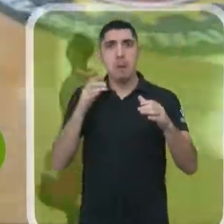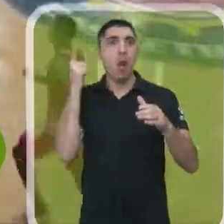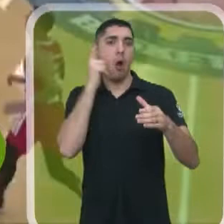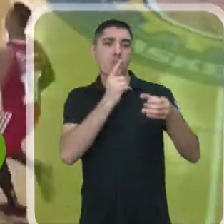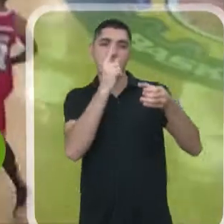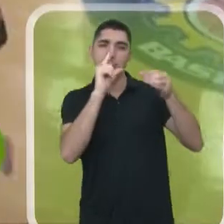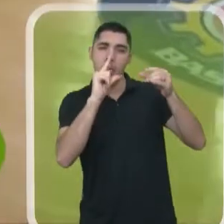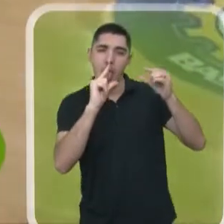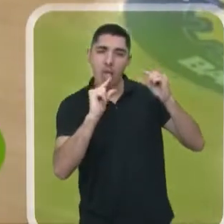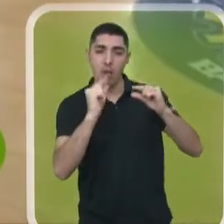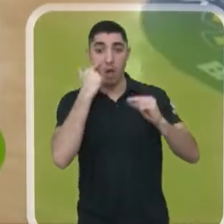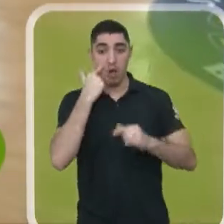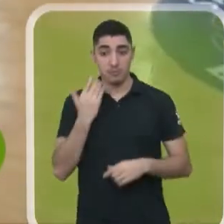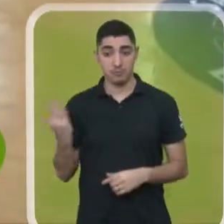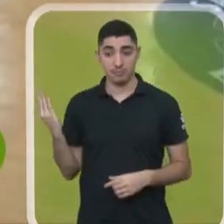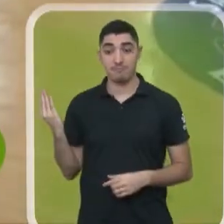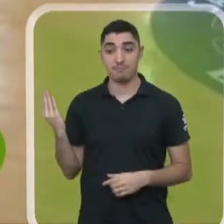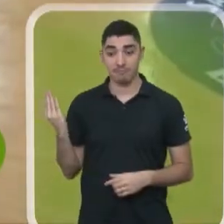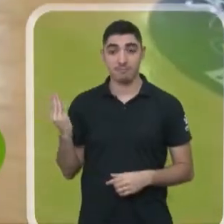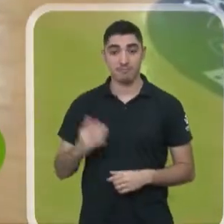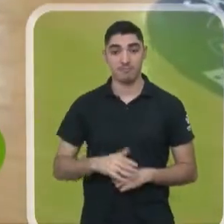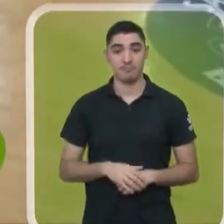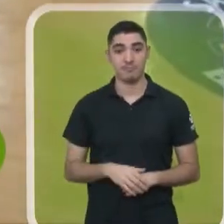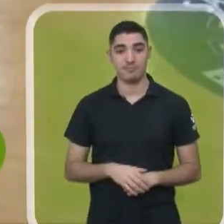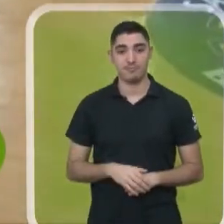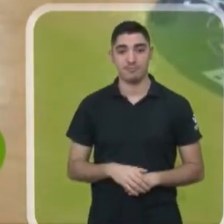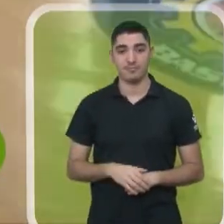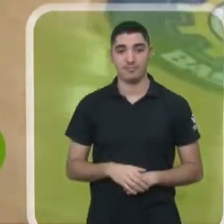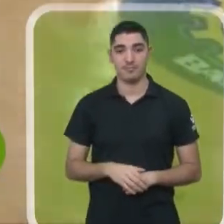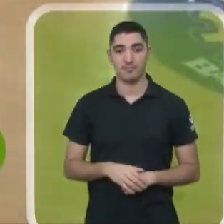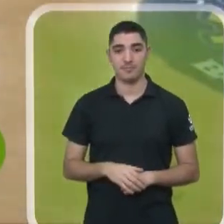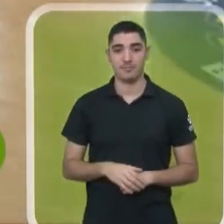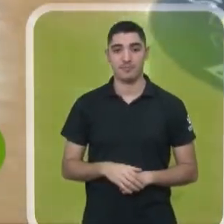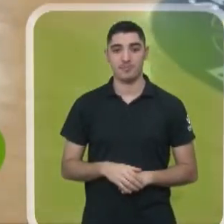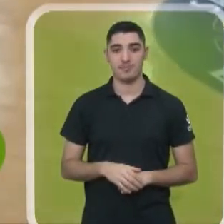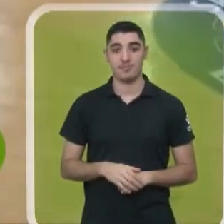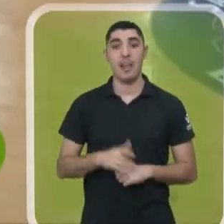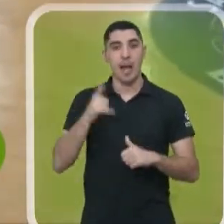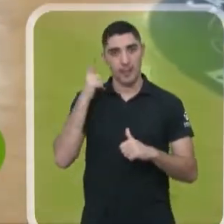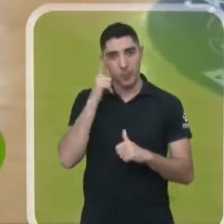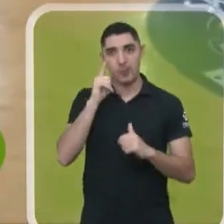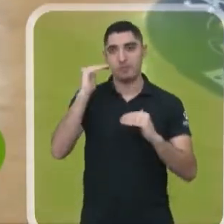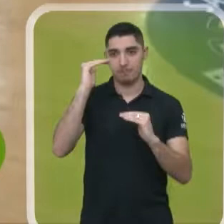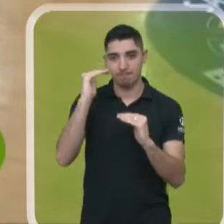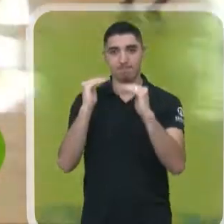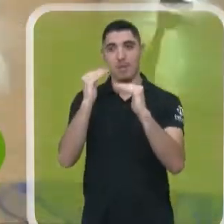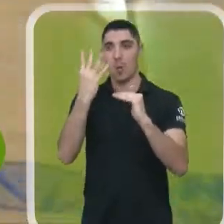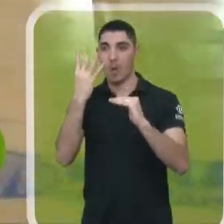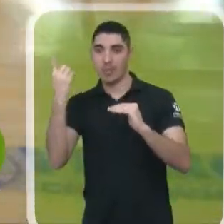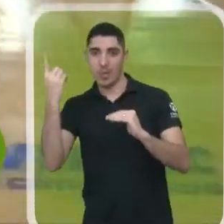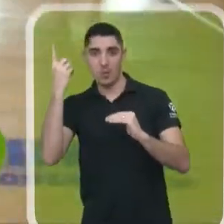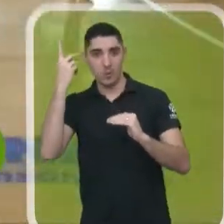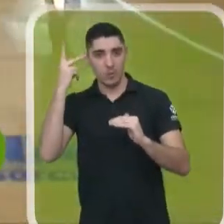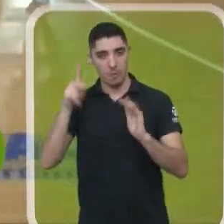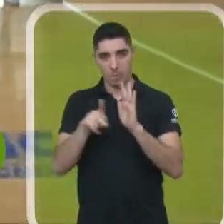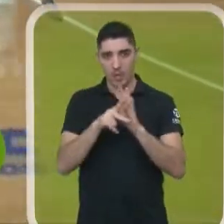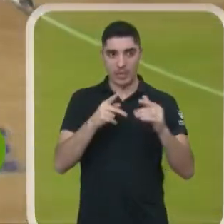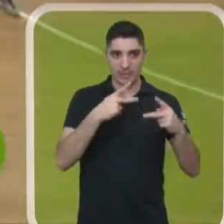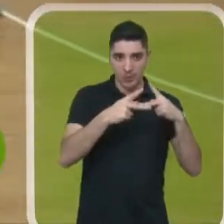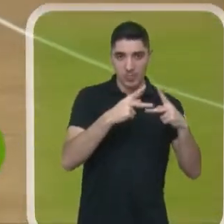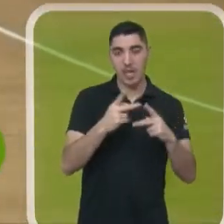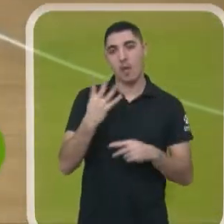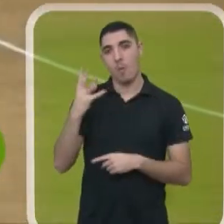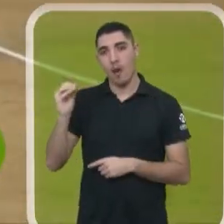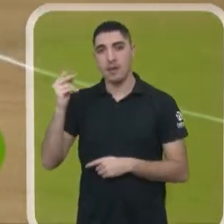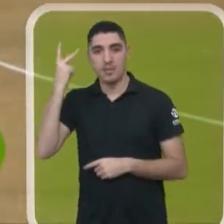José e nessa jogada individual de Lucas se divertir encostou de vez no placar em 41 a 40 mas o São José